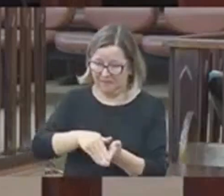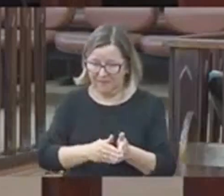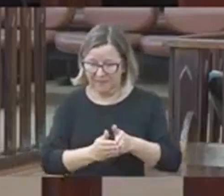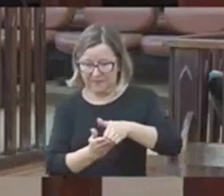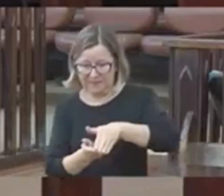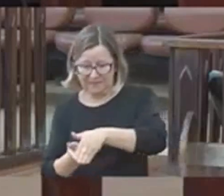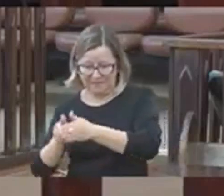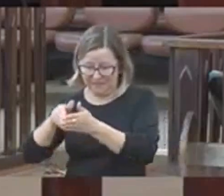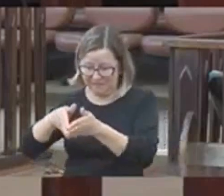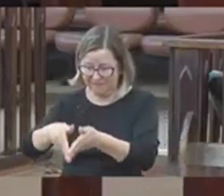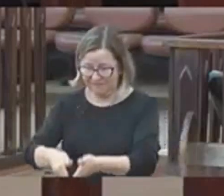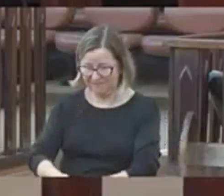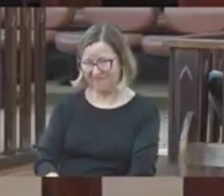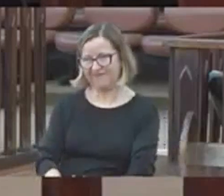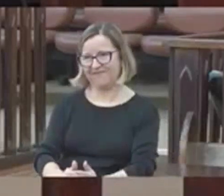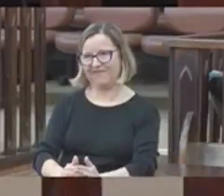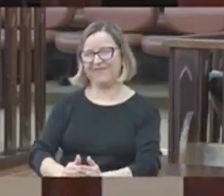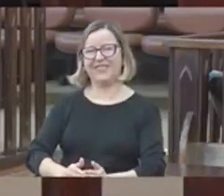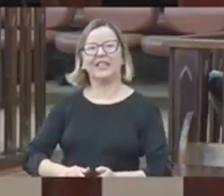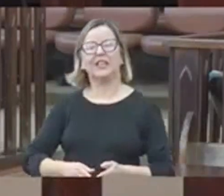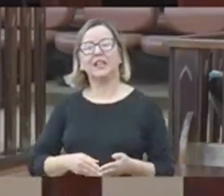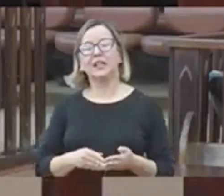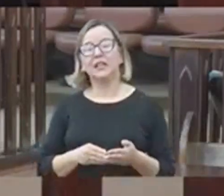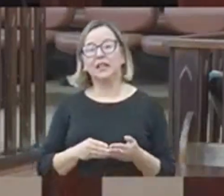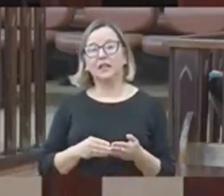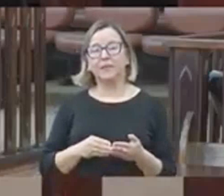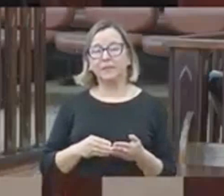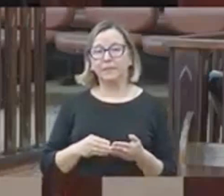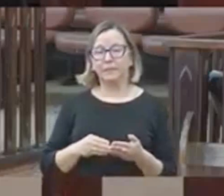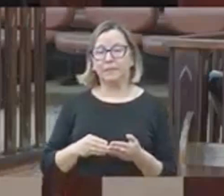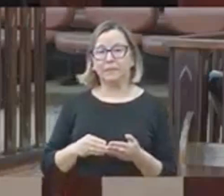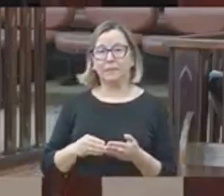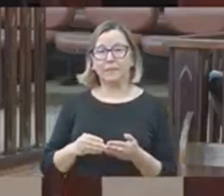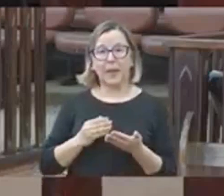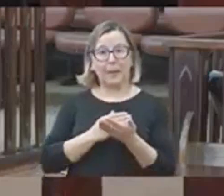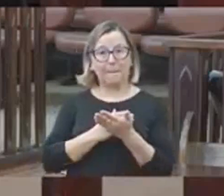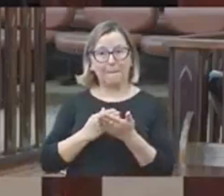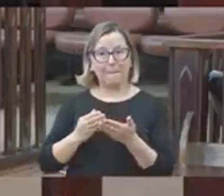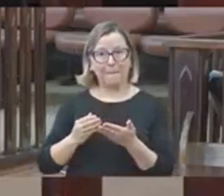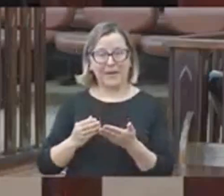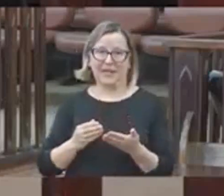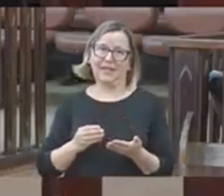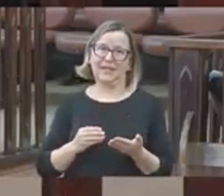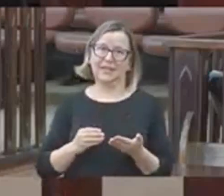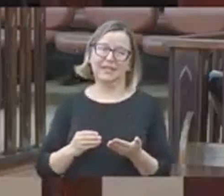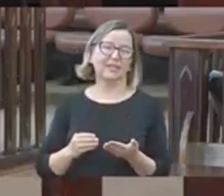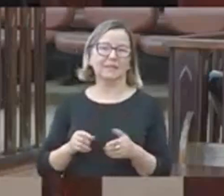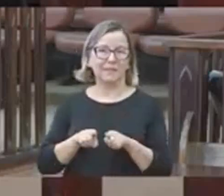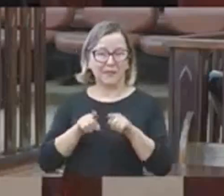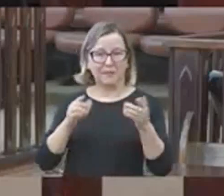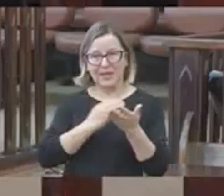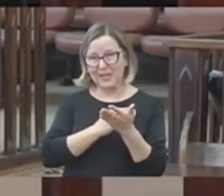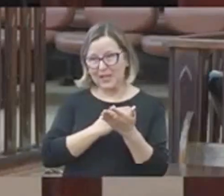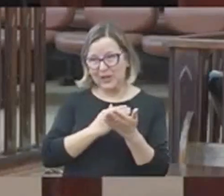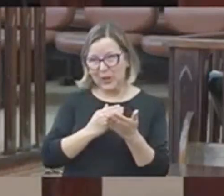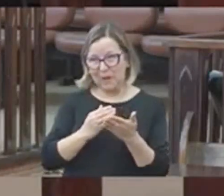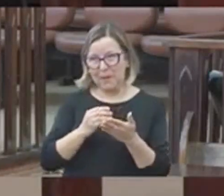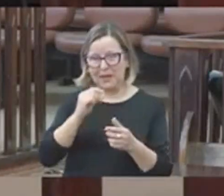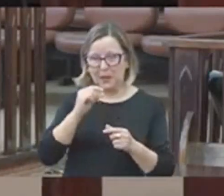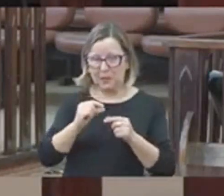isso. Já há tempos que esse barco já vem tomando rumo errado e vem fazendo